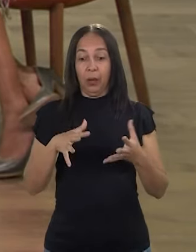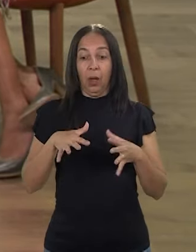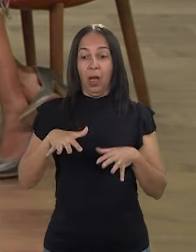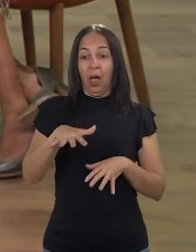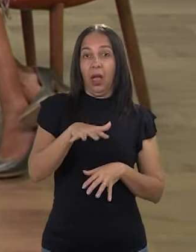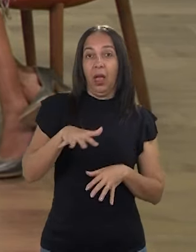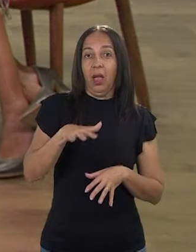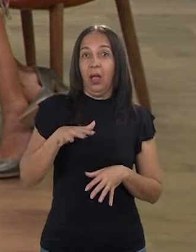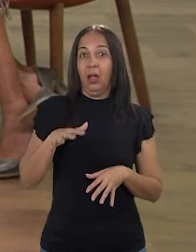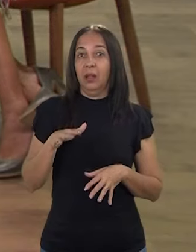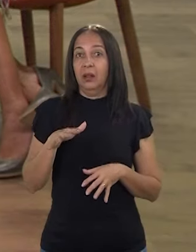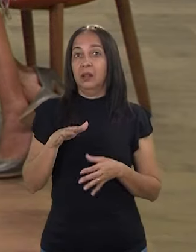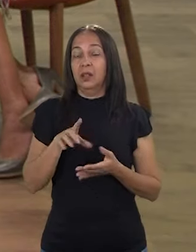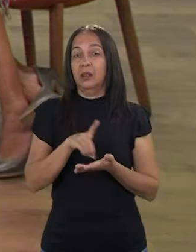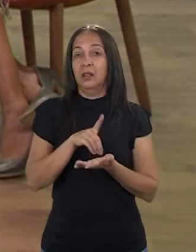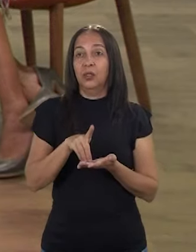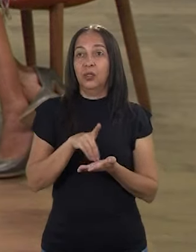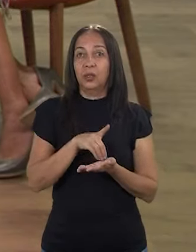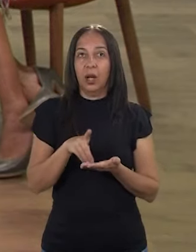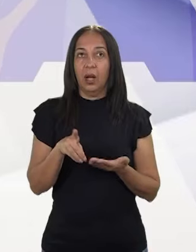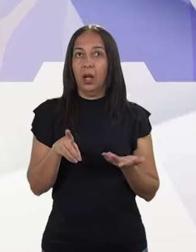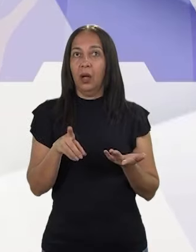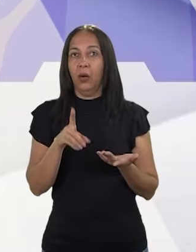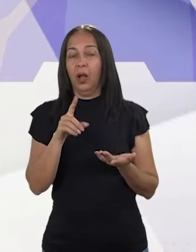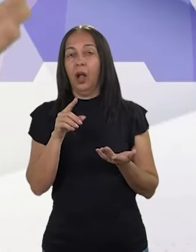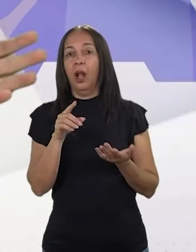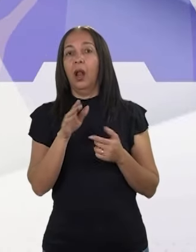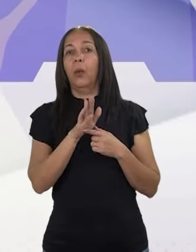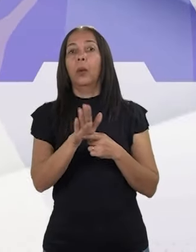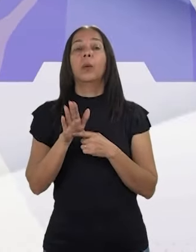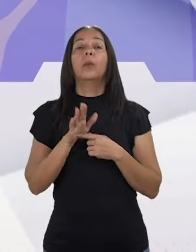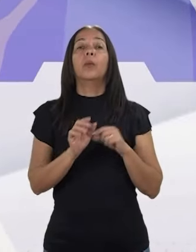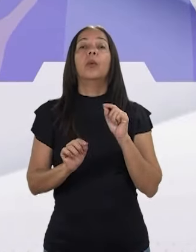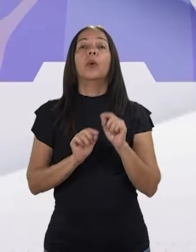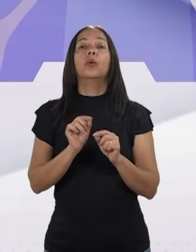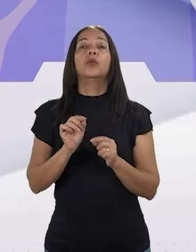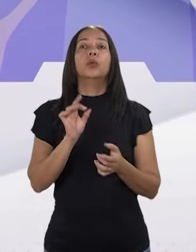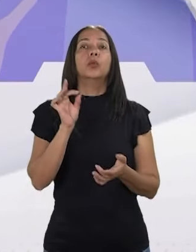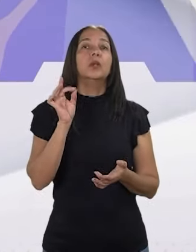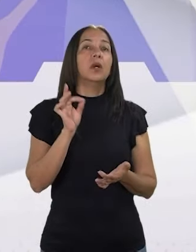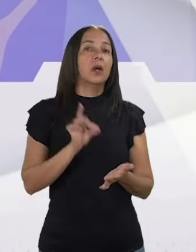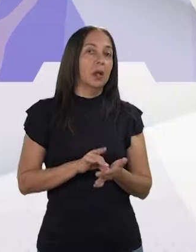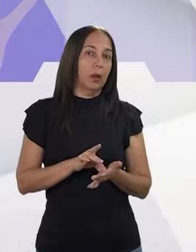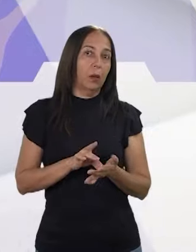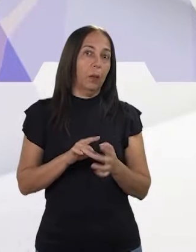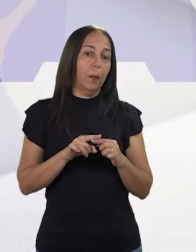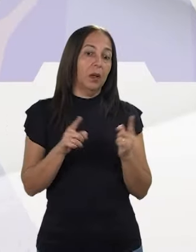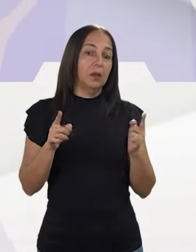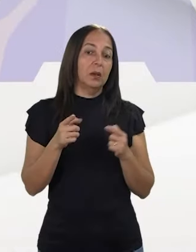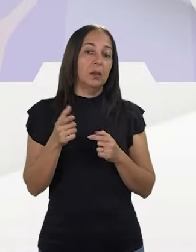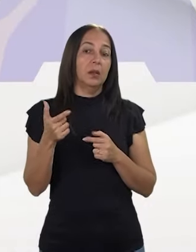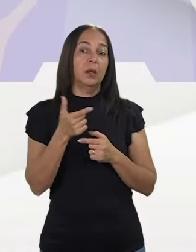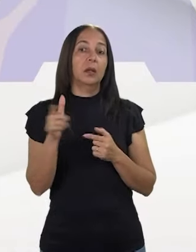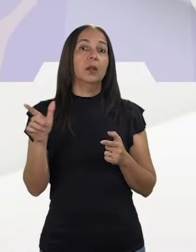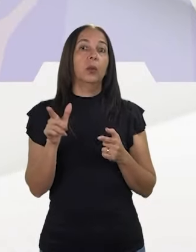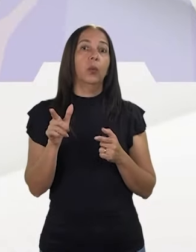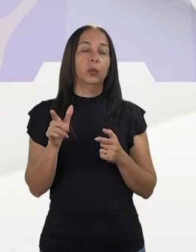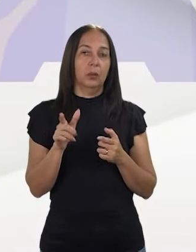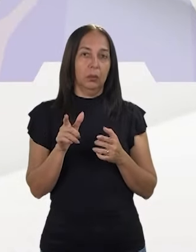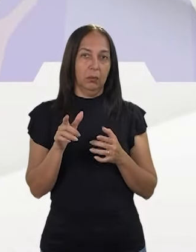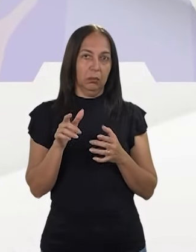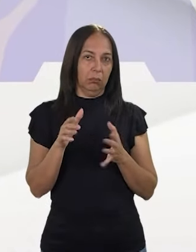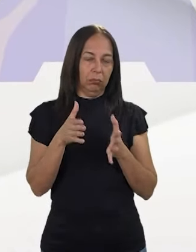ele não é um mundo a parte né Ele é uma não sei se um reflexo mas ele continua sendo mundo real né só que uma outra esfera A